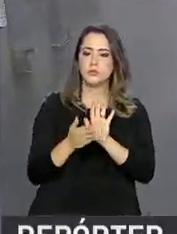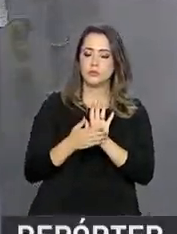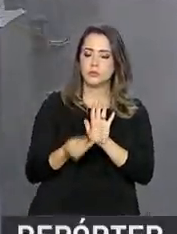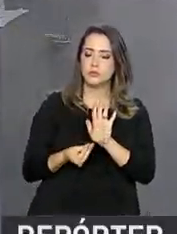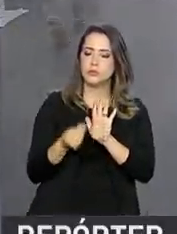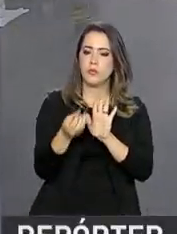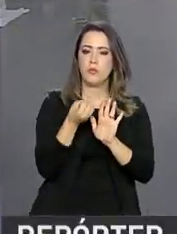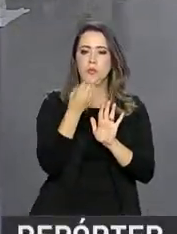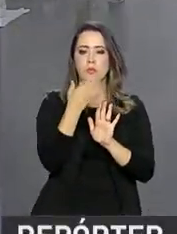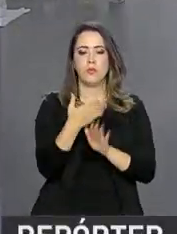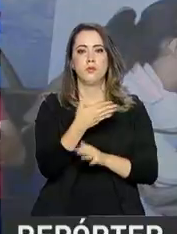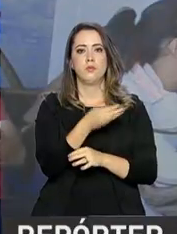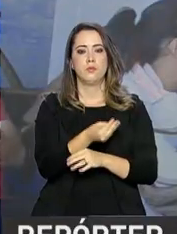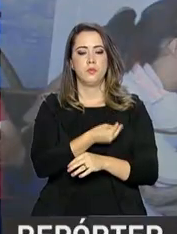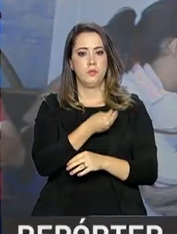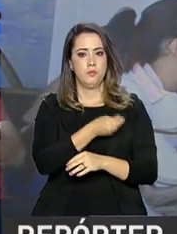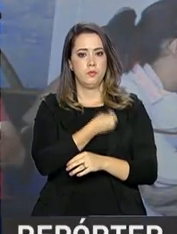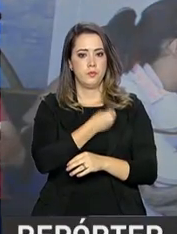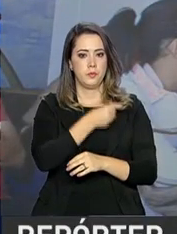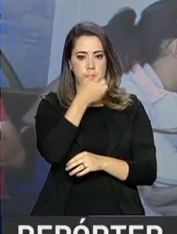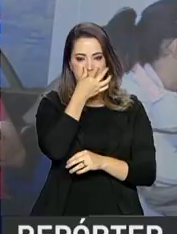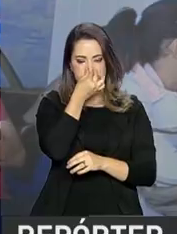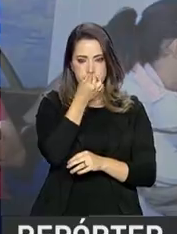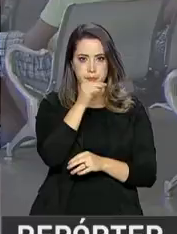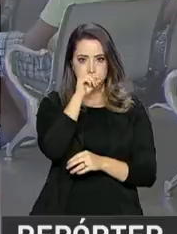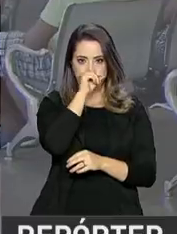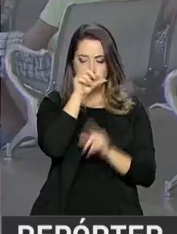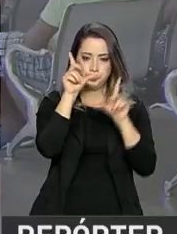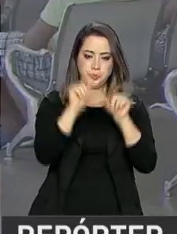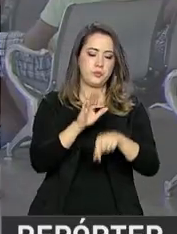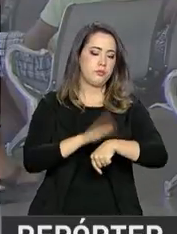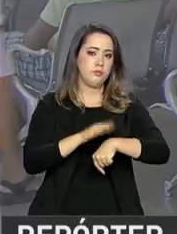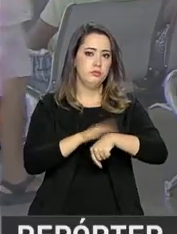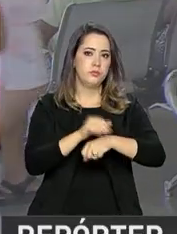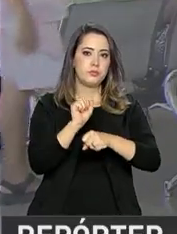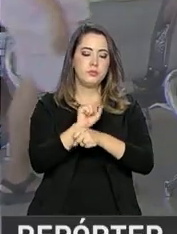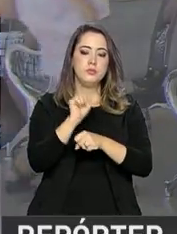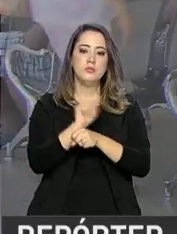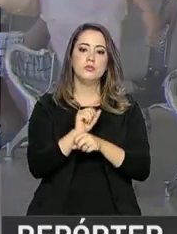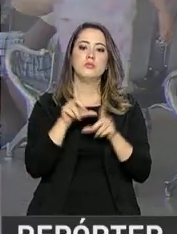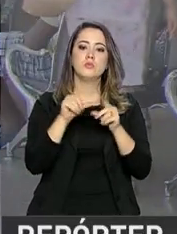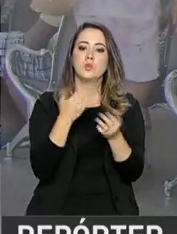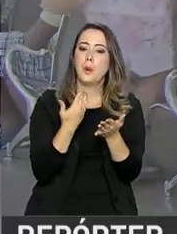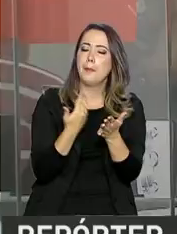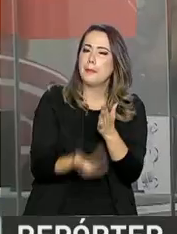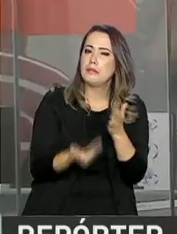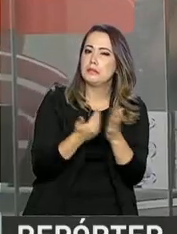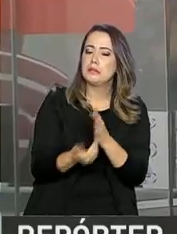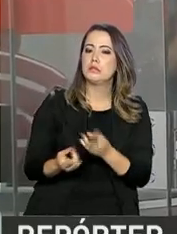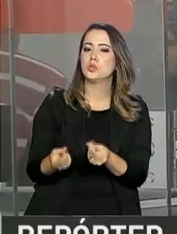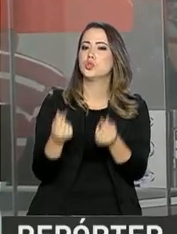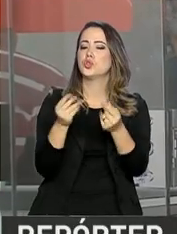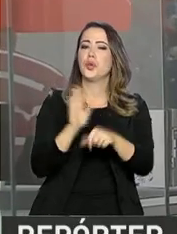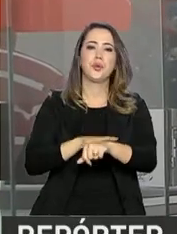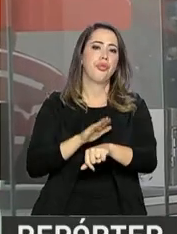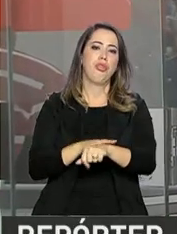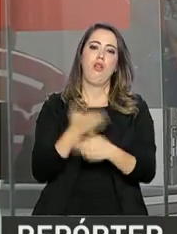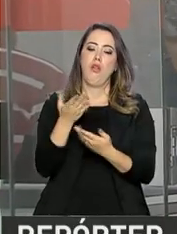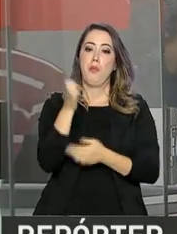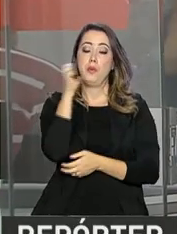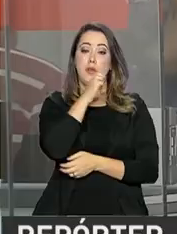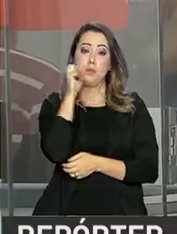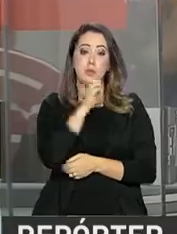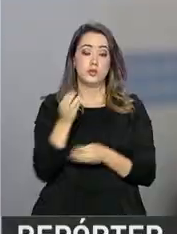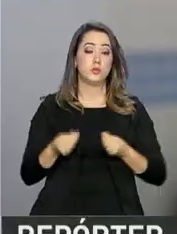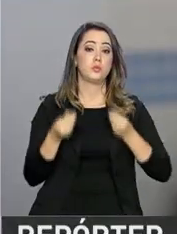proporcionando o bem-estar do paciente, reduzindo o tempo de espera e os desperdícios nas emergências. A ideia é agregar